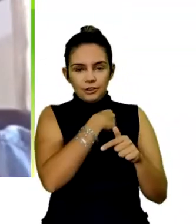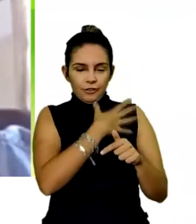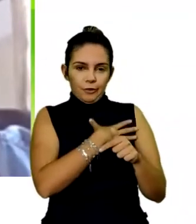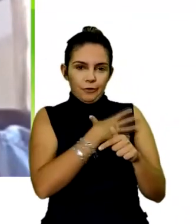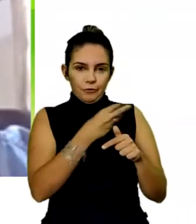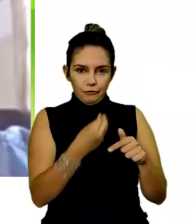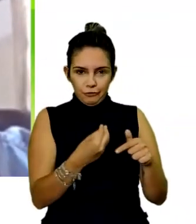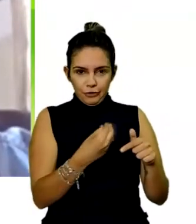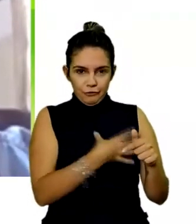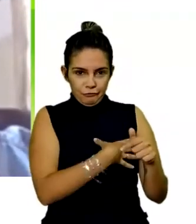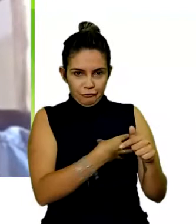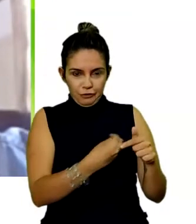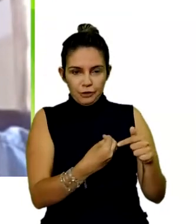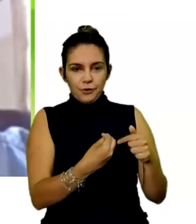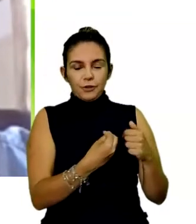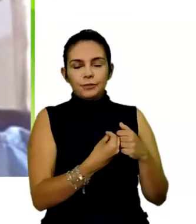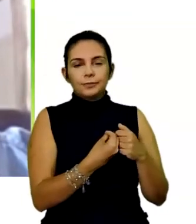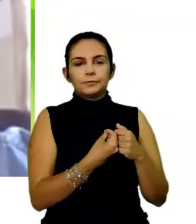filho,